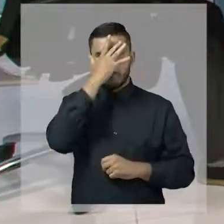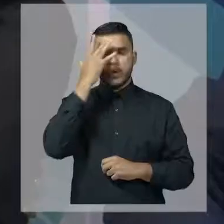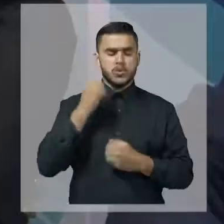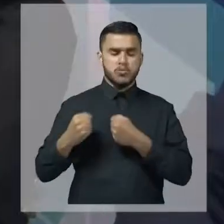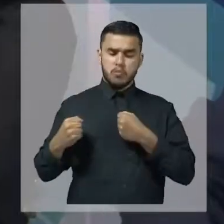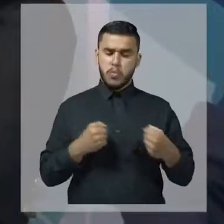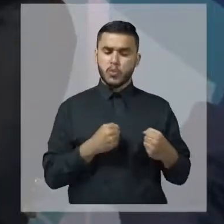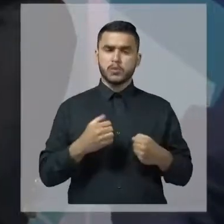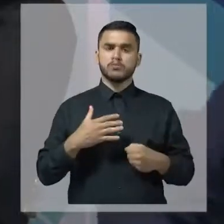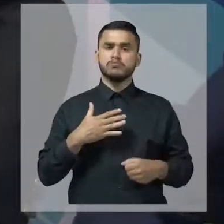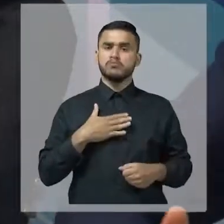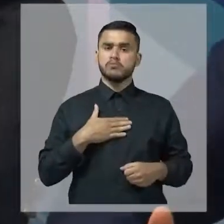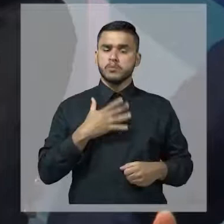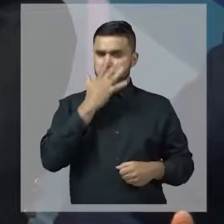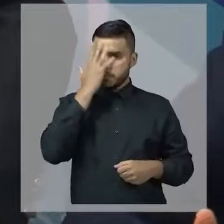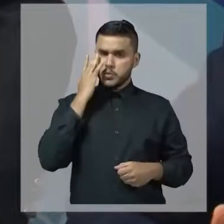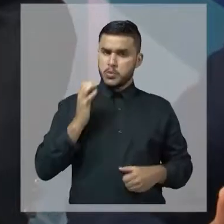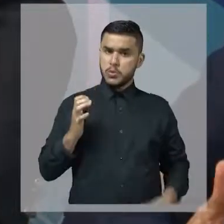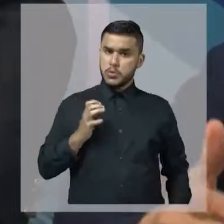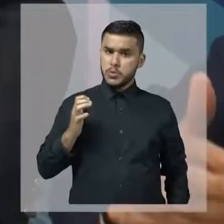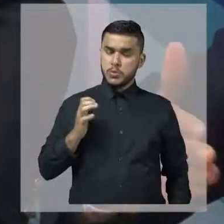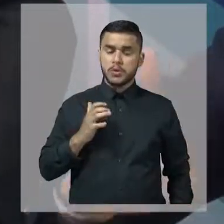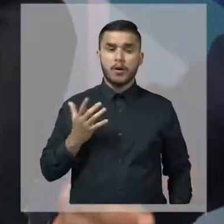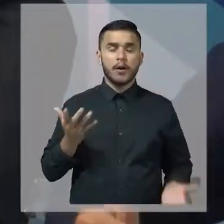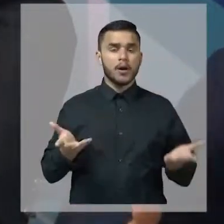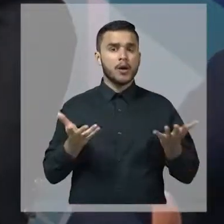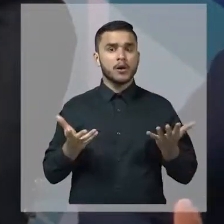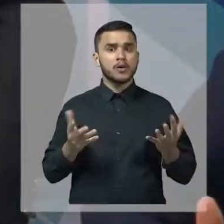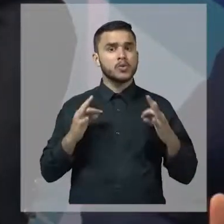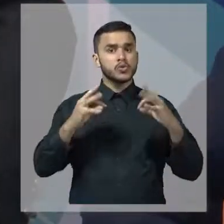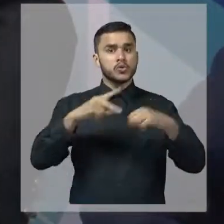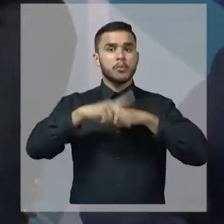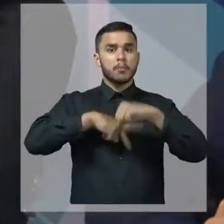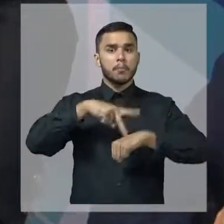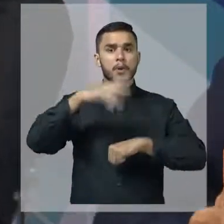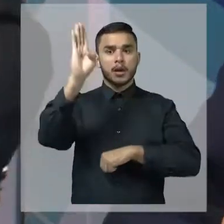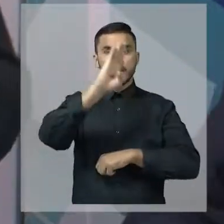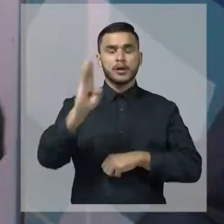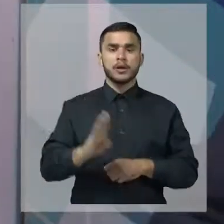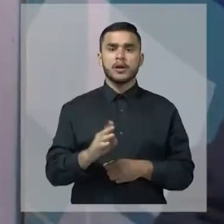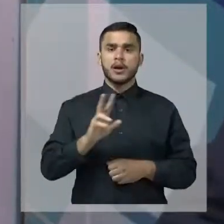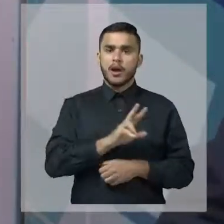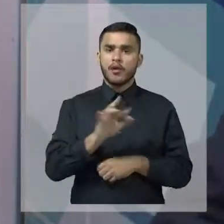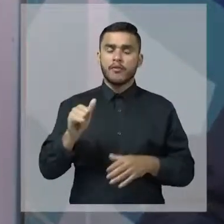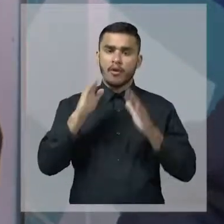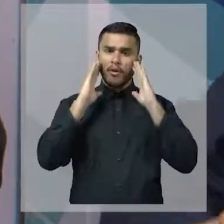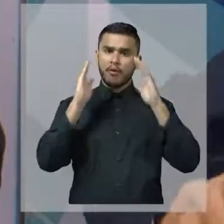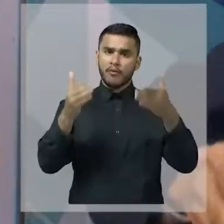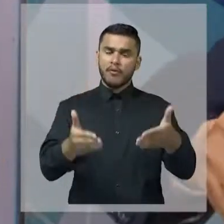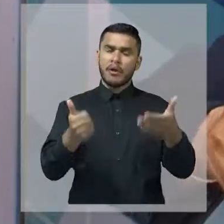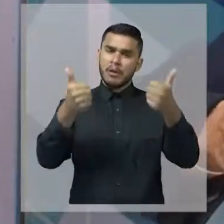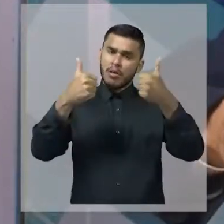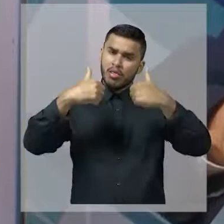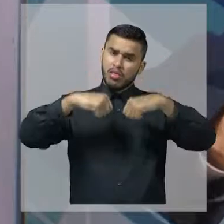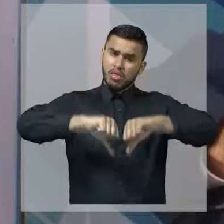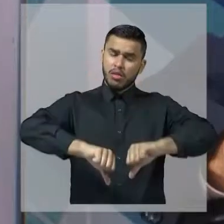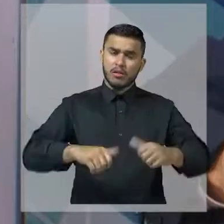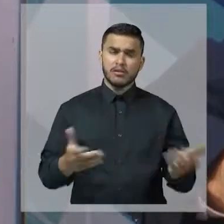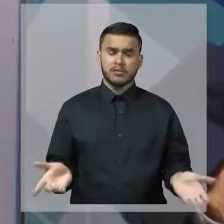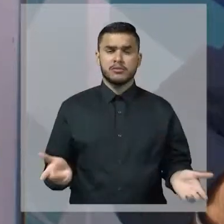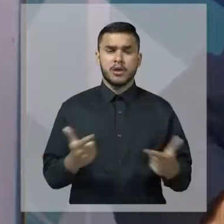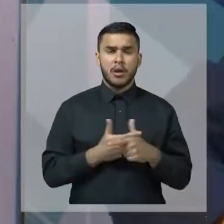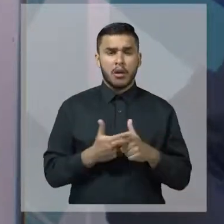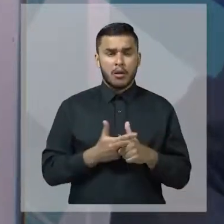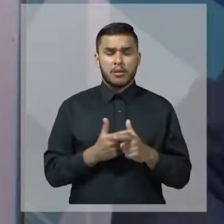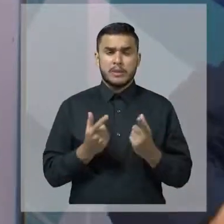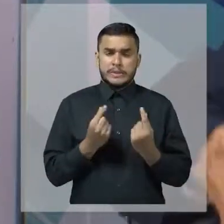do poder político. A nação estava se oxigenando, voltando a sua atenção para a necessidade